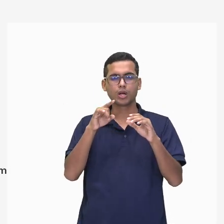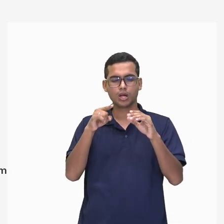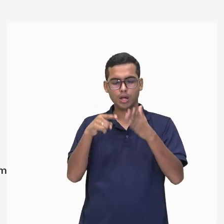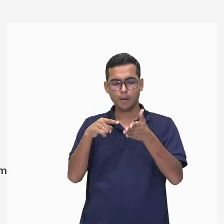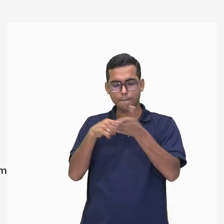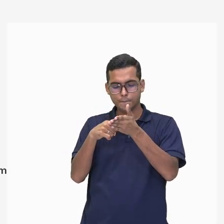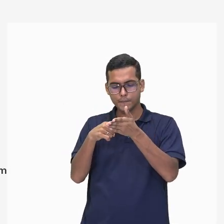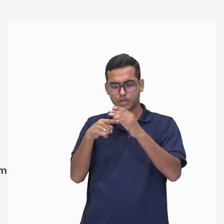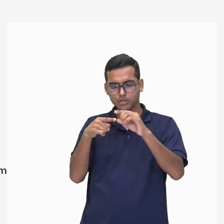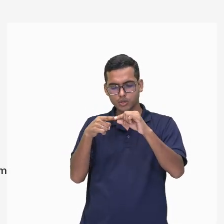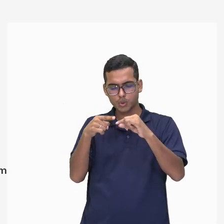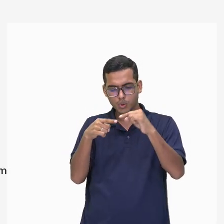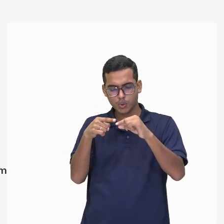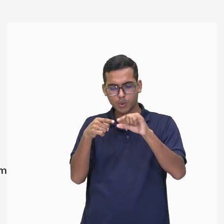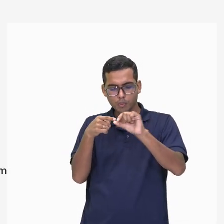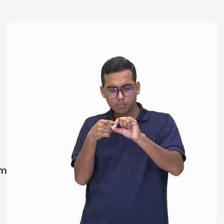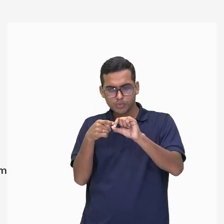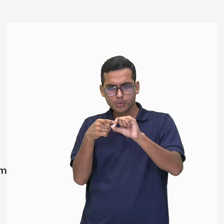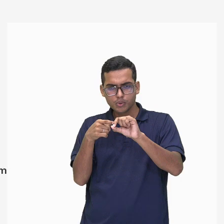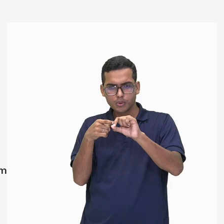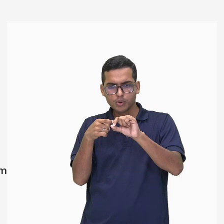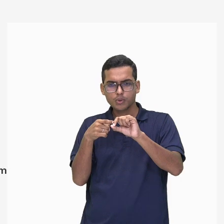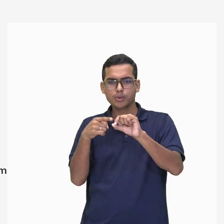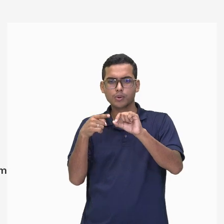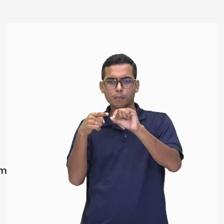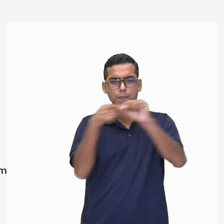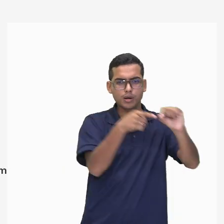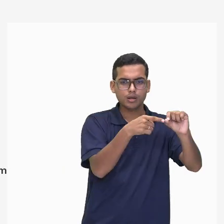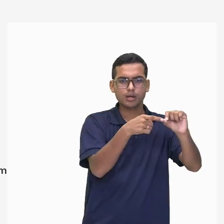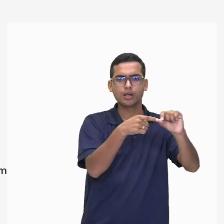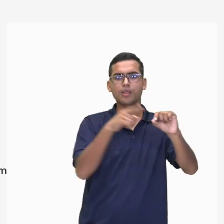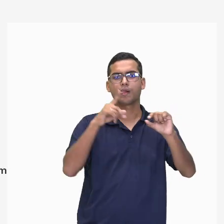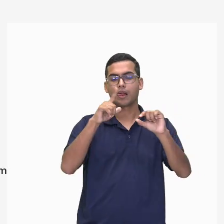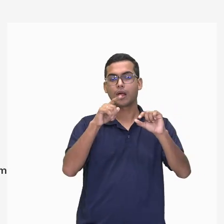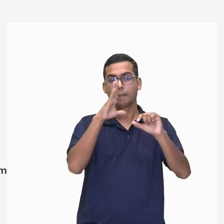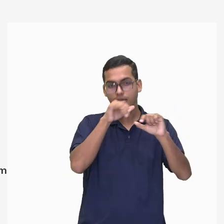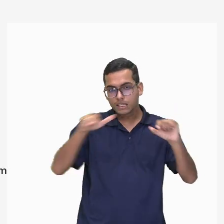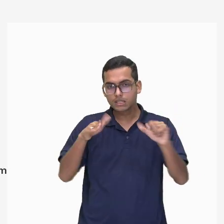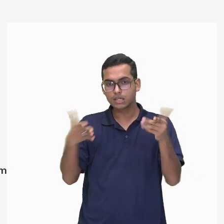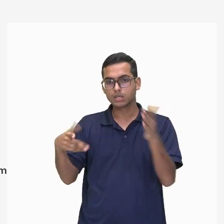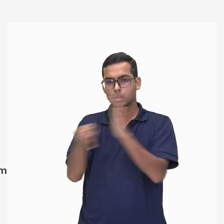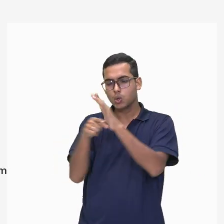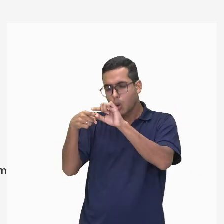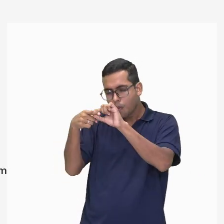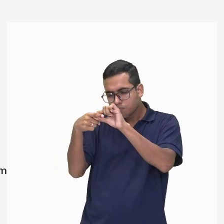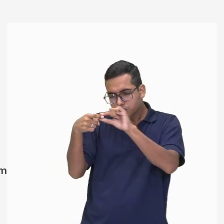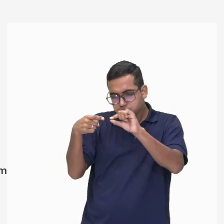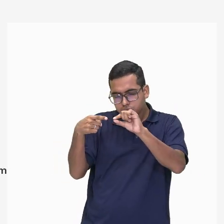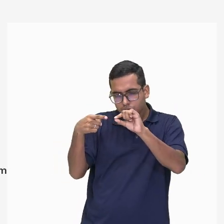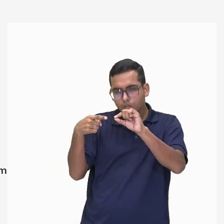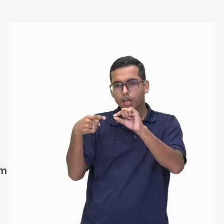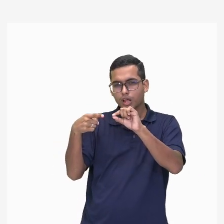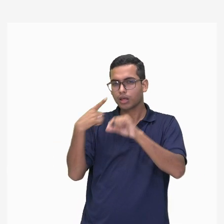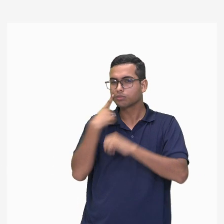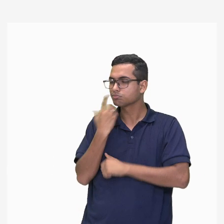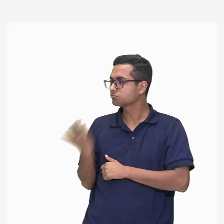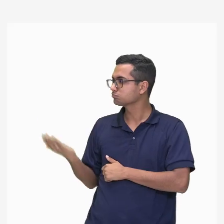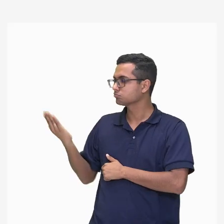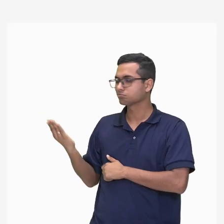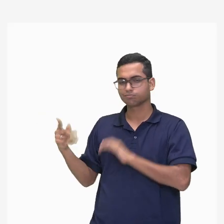daí não, já é para adultos mesmo. Qual é o benefício do jogo do dardo? Aumenta a capacidade de